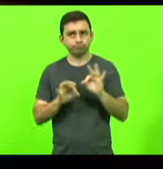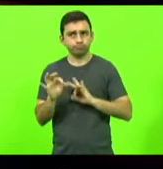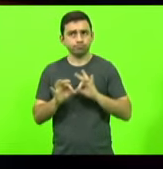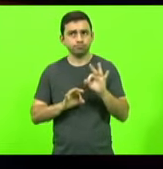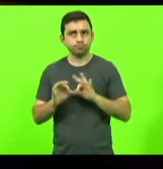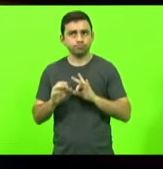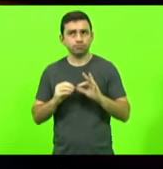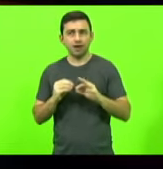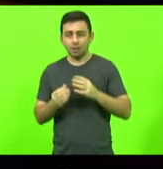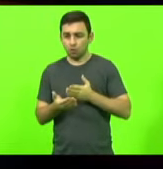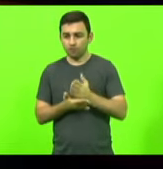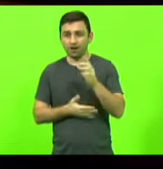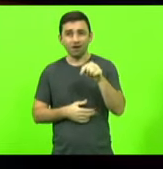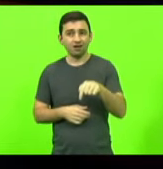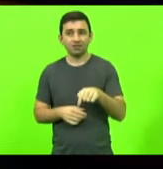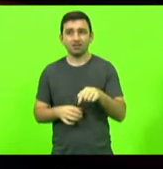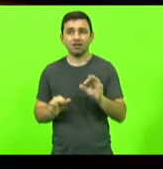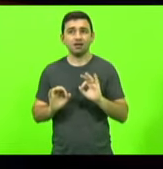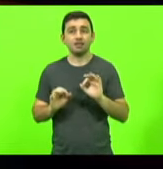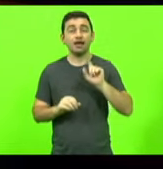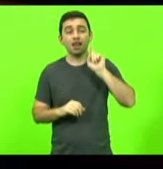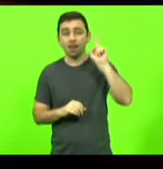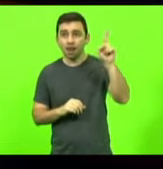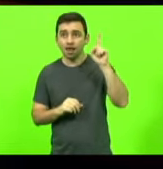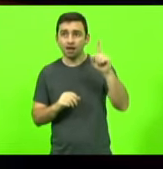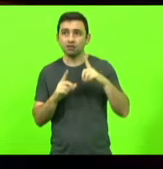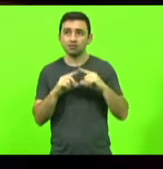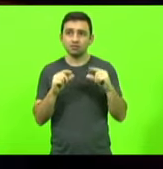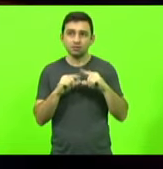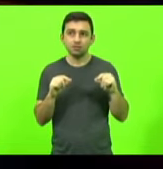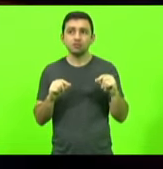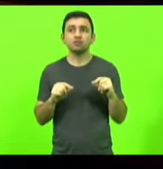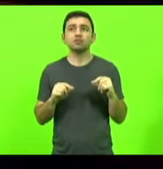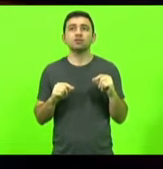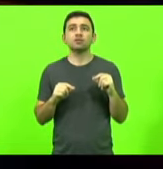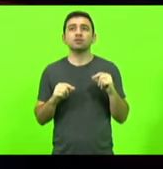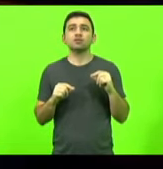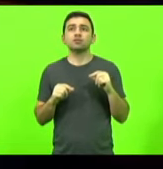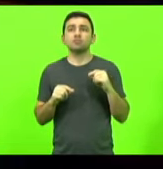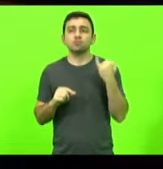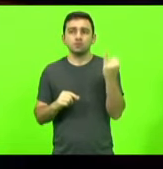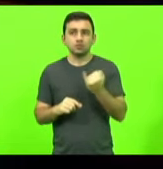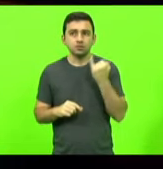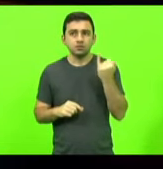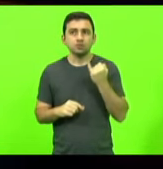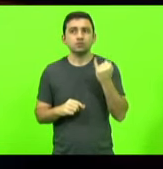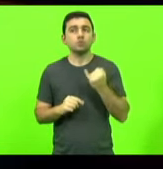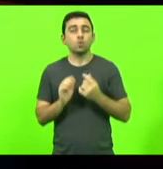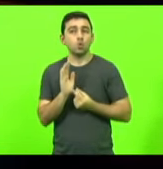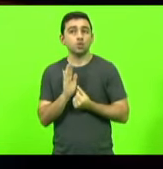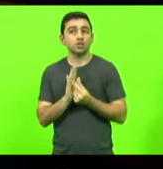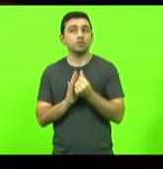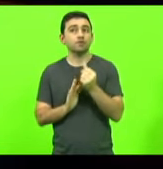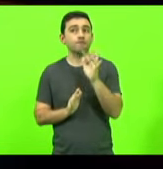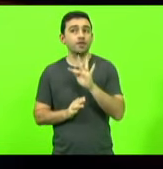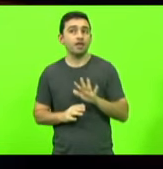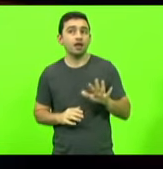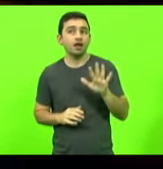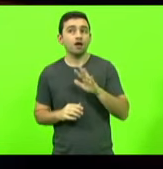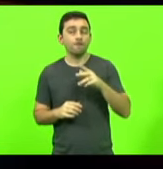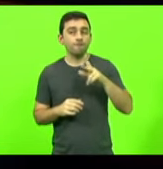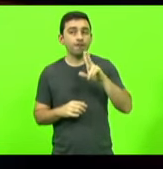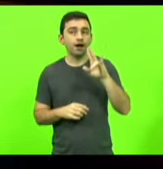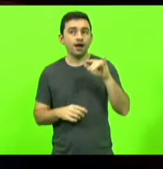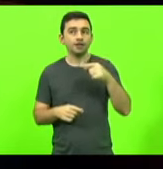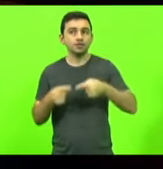ser aprovando aqui hoje. É o Congresso que vai ter lá no orçamento federal, quando ele for discutido,